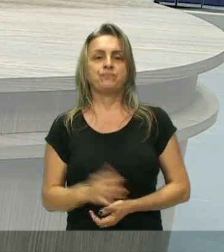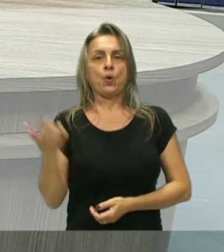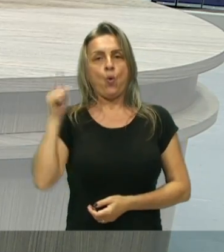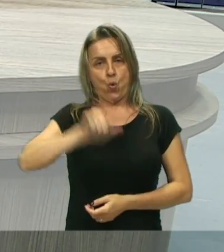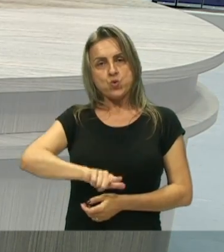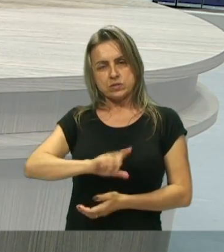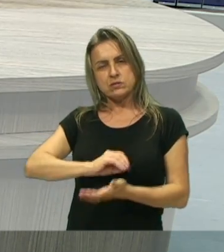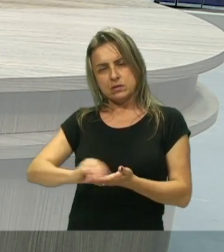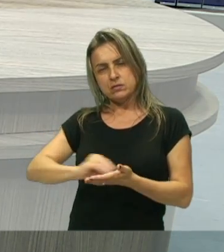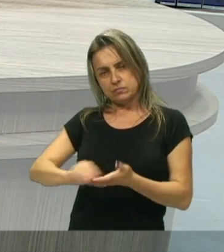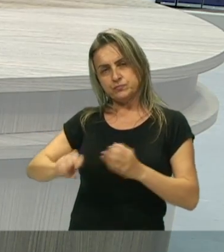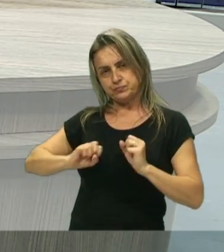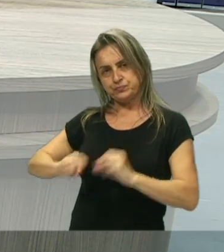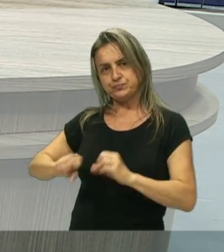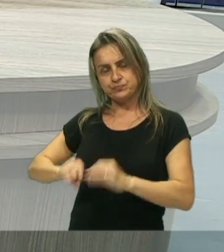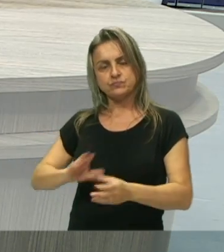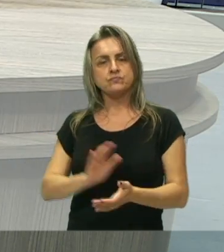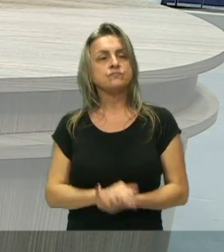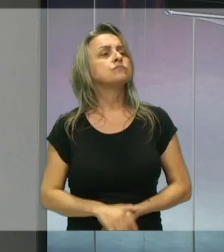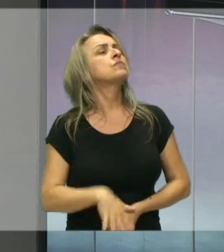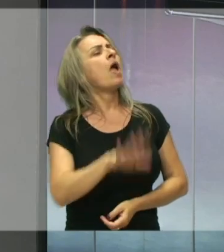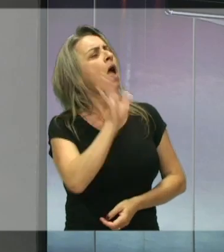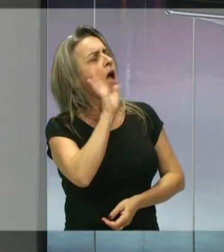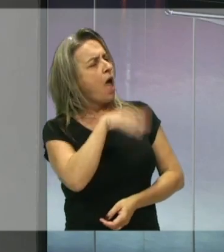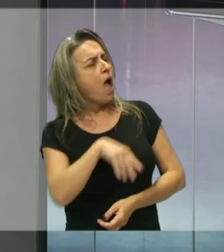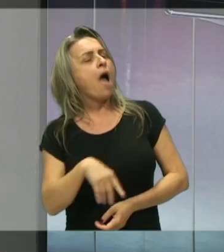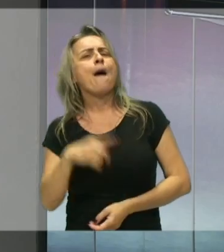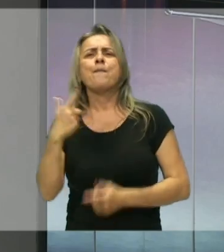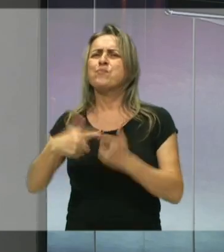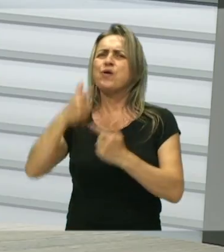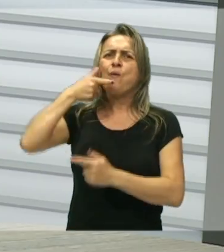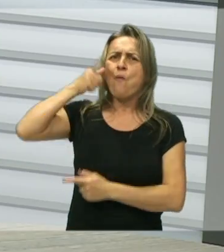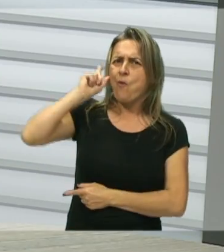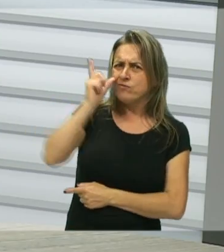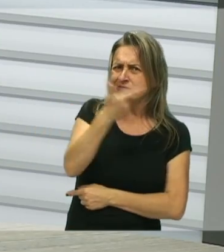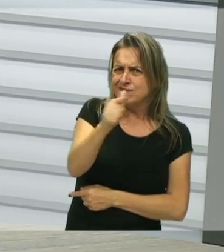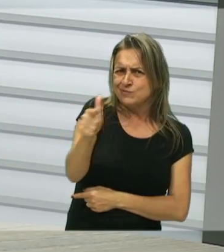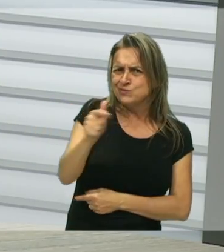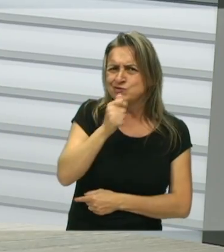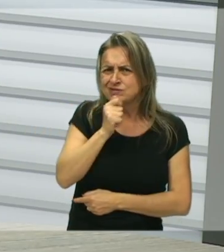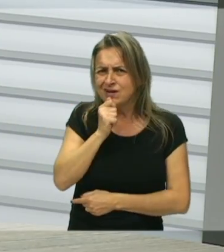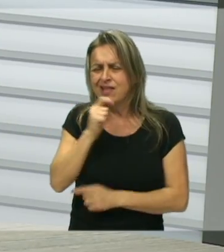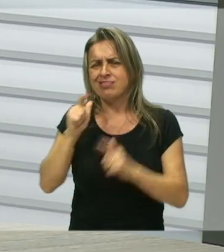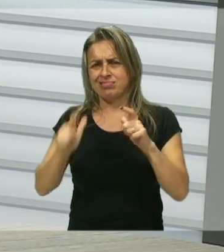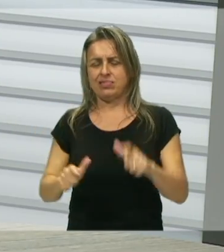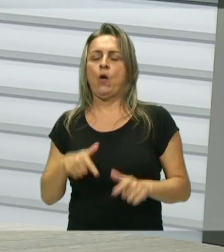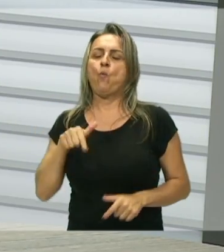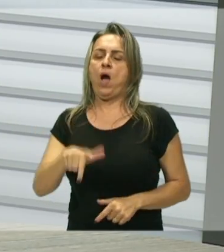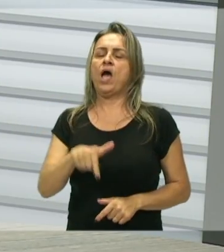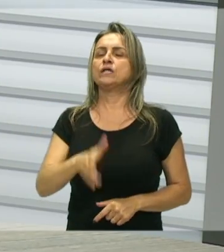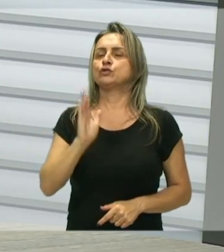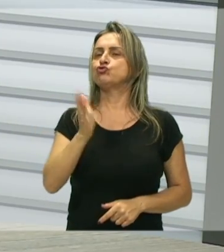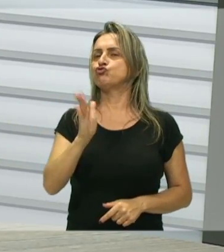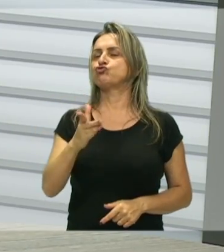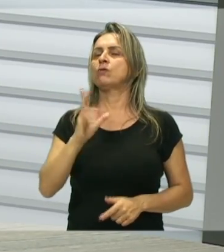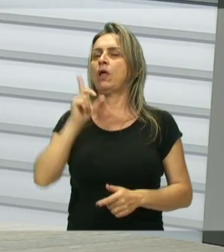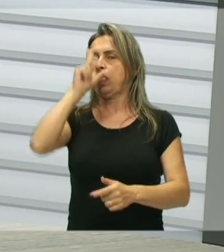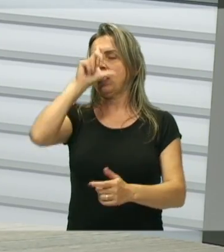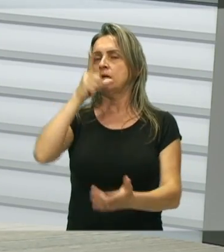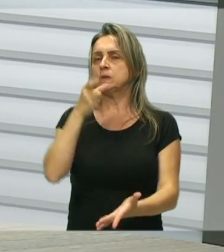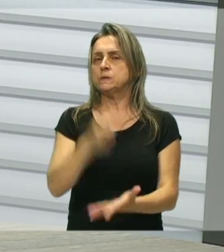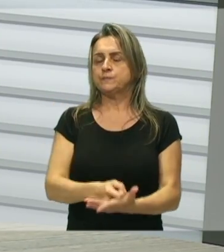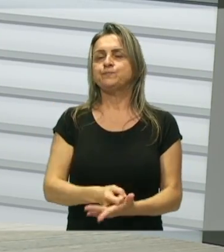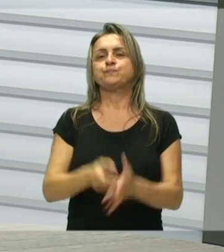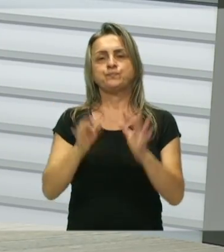Educação? Porque me parece que até ontem não tinha local ainda. Não, essa já está bem adiantada, o